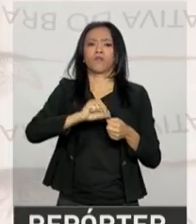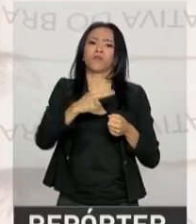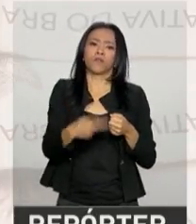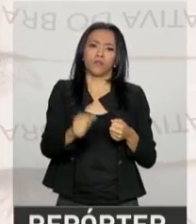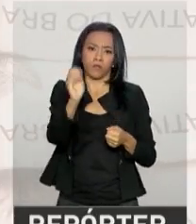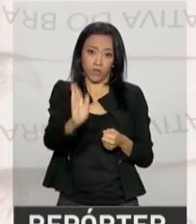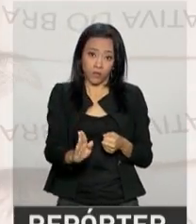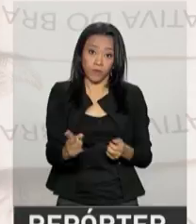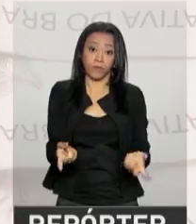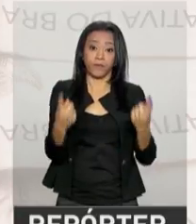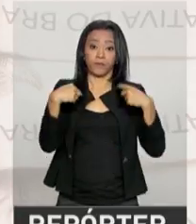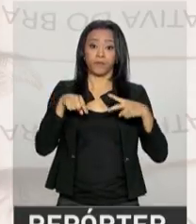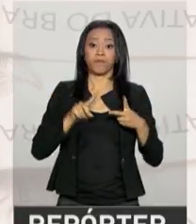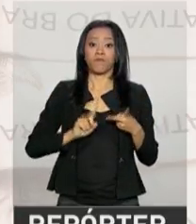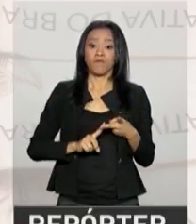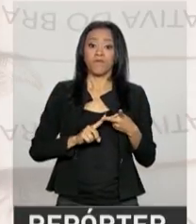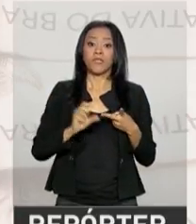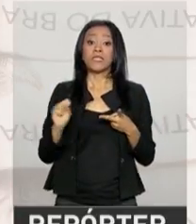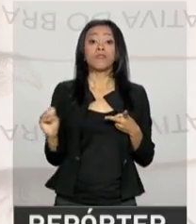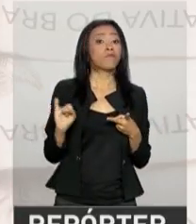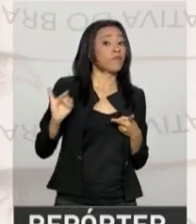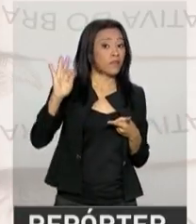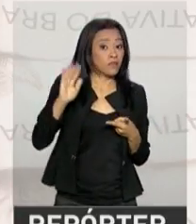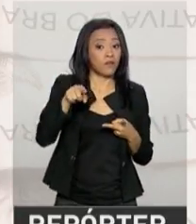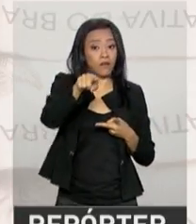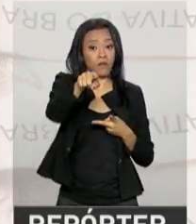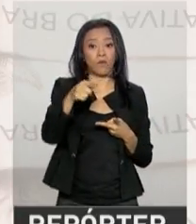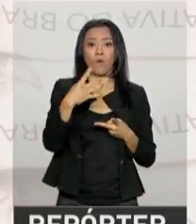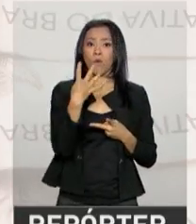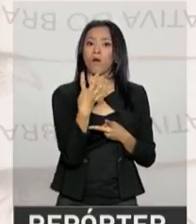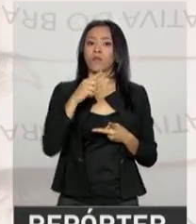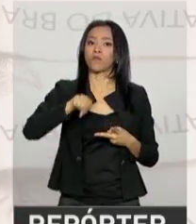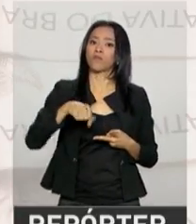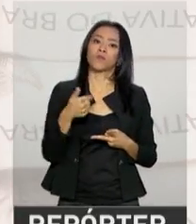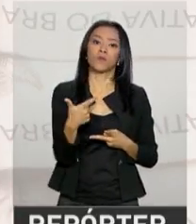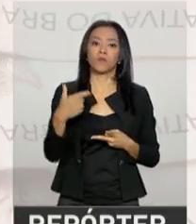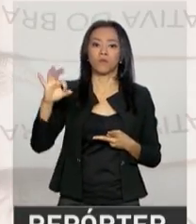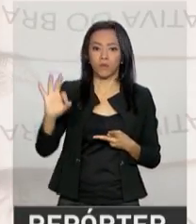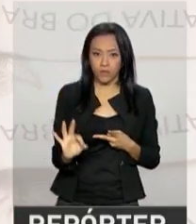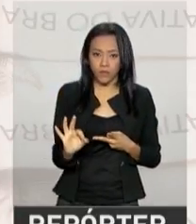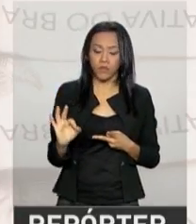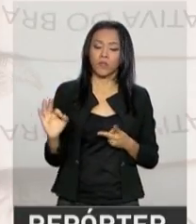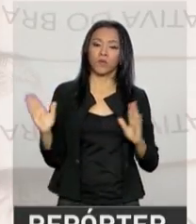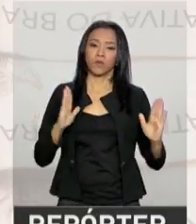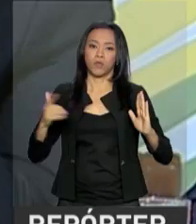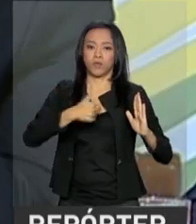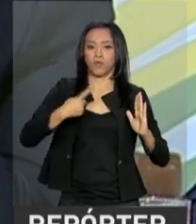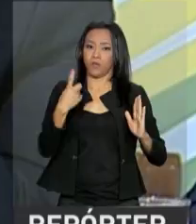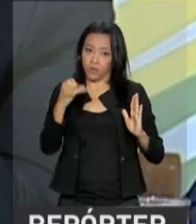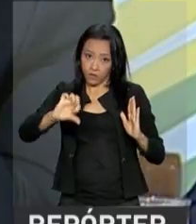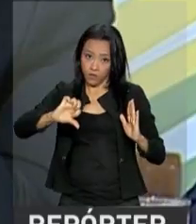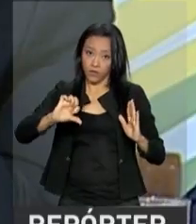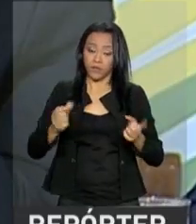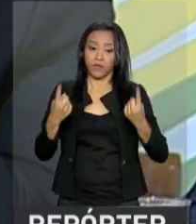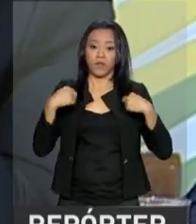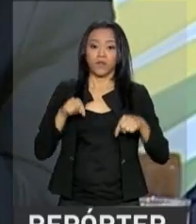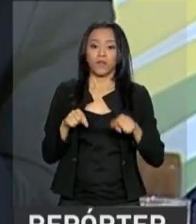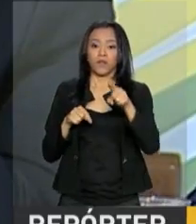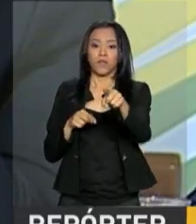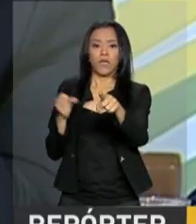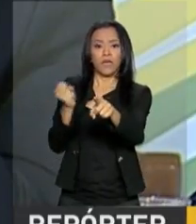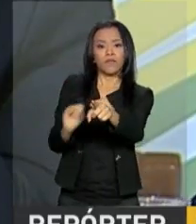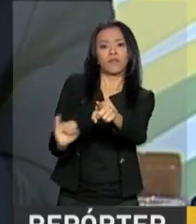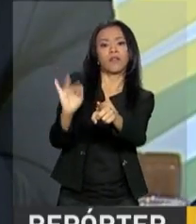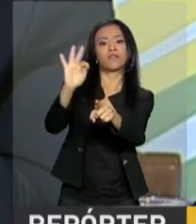país já a projeção de inflação ficou em 4,2 por cento para 2019 a inflação dos mais pobres